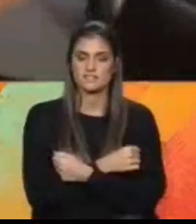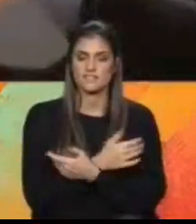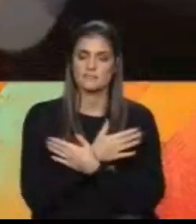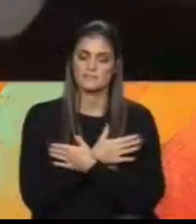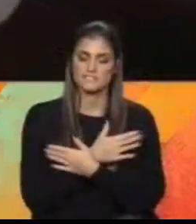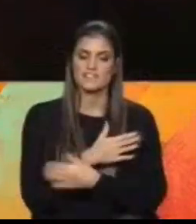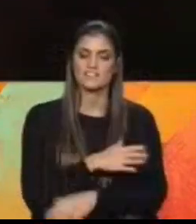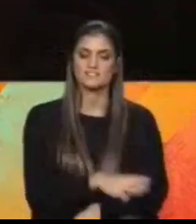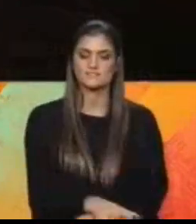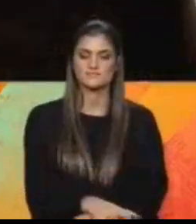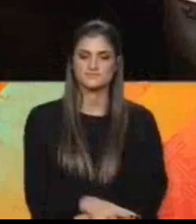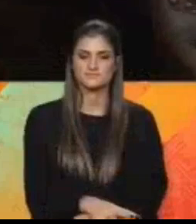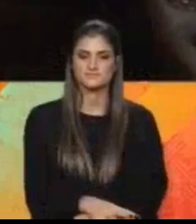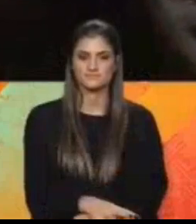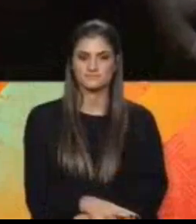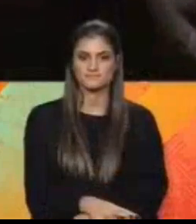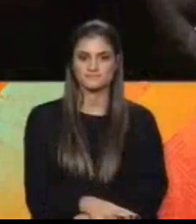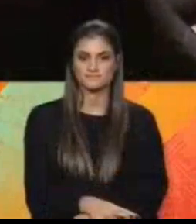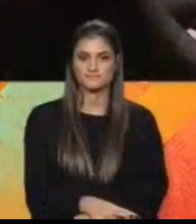amizade.